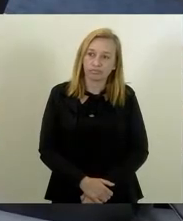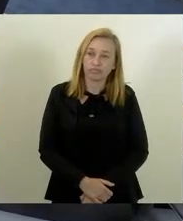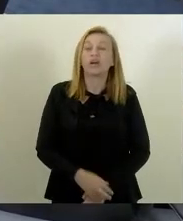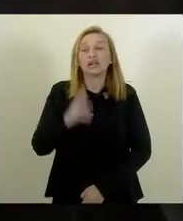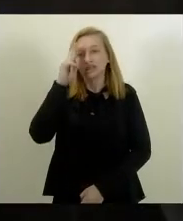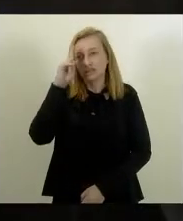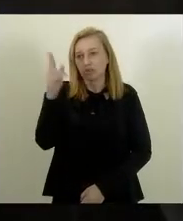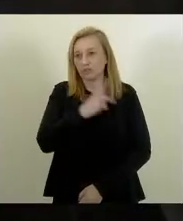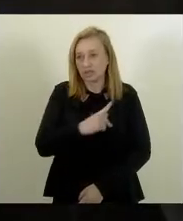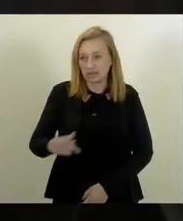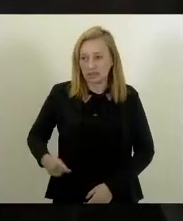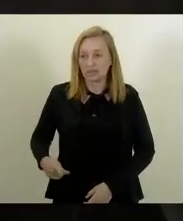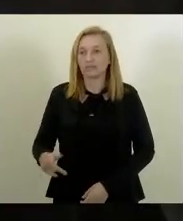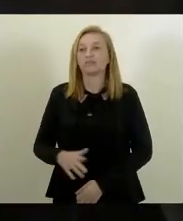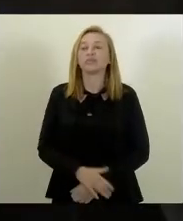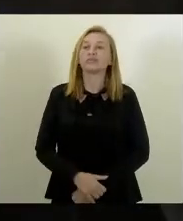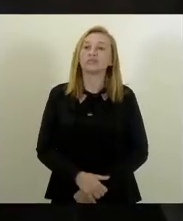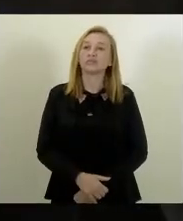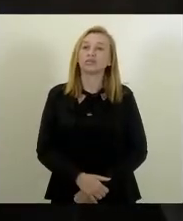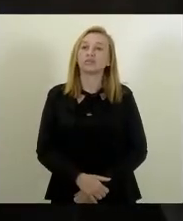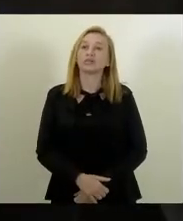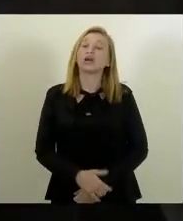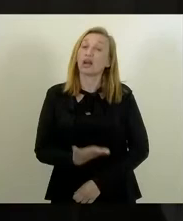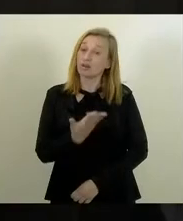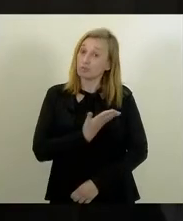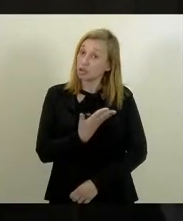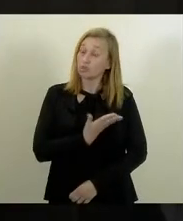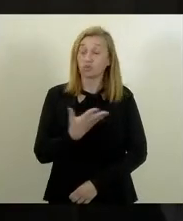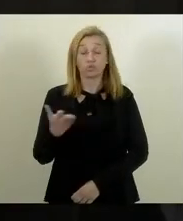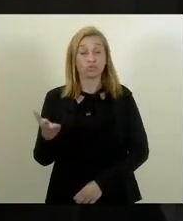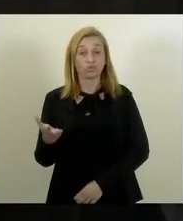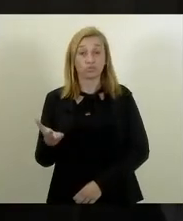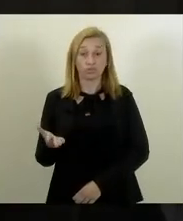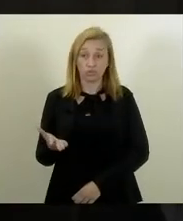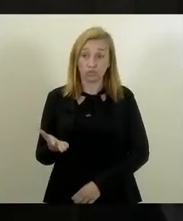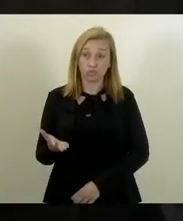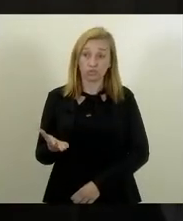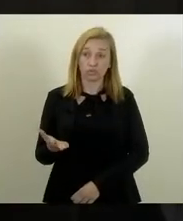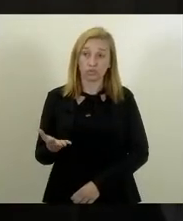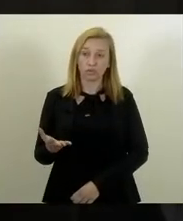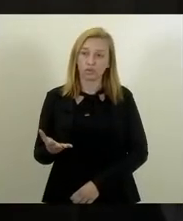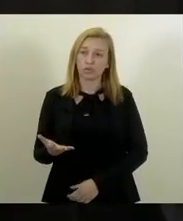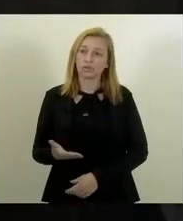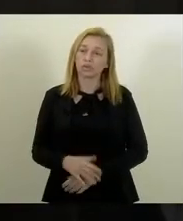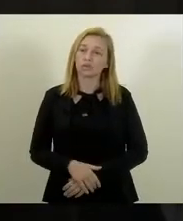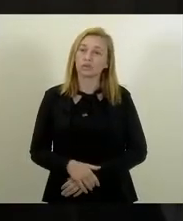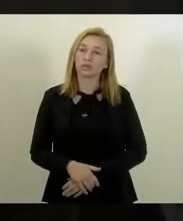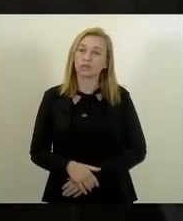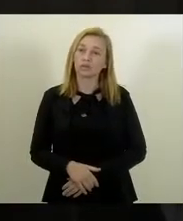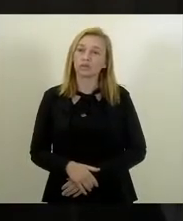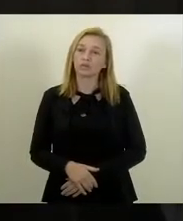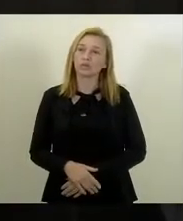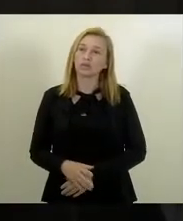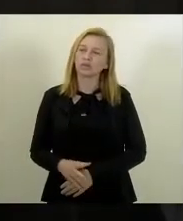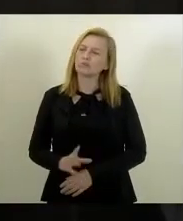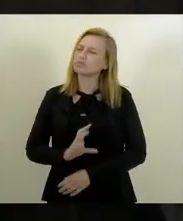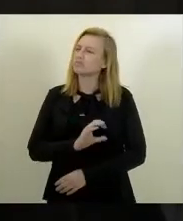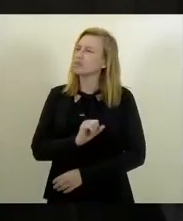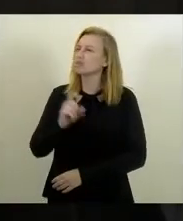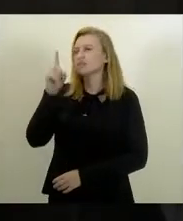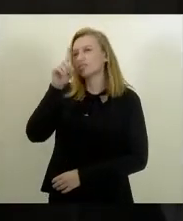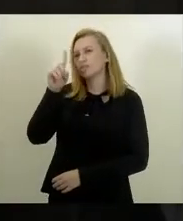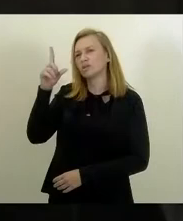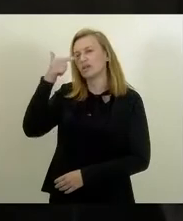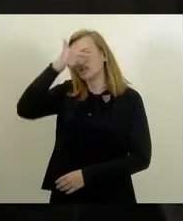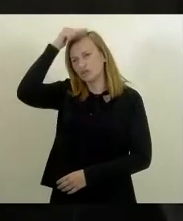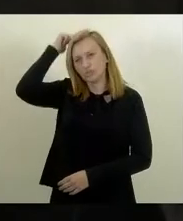Senhor presidente, nobres colegas e queridíssimo deputado Luiz Paulo, a razão